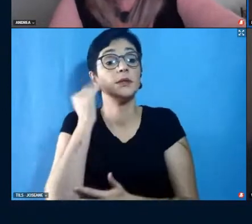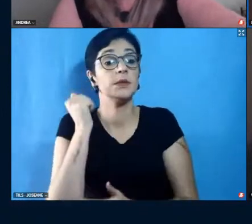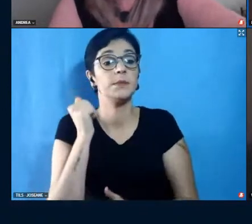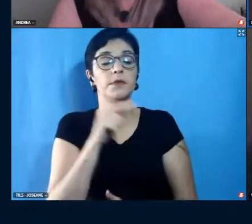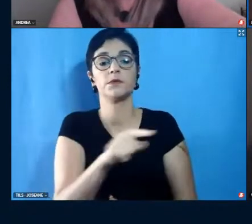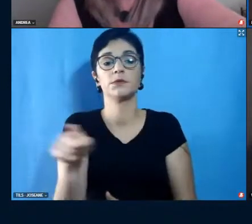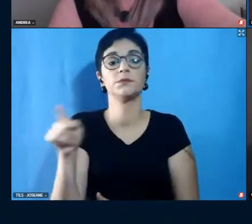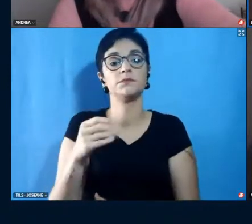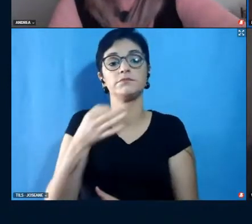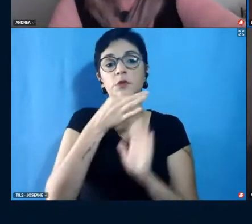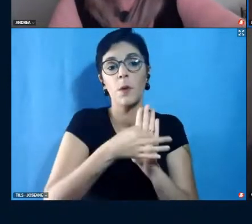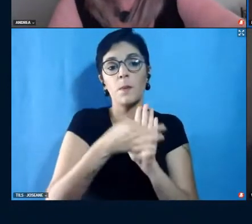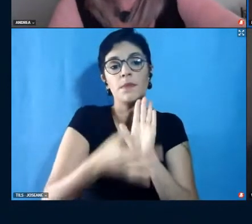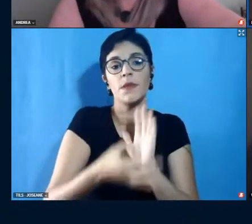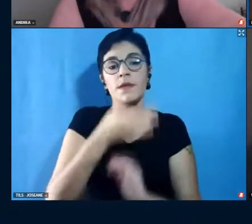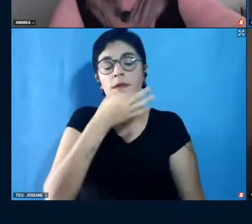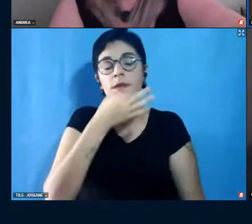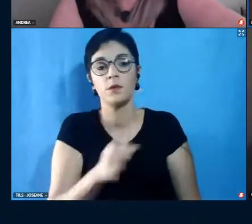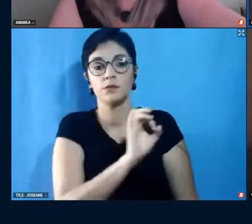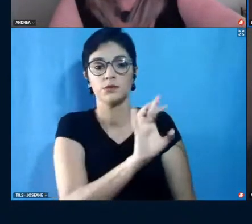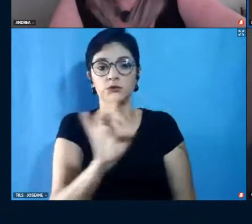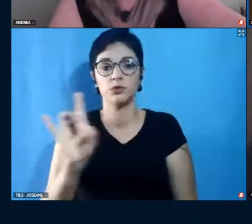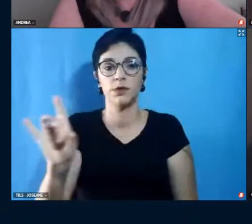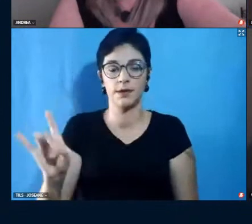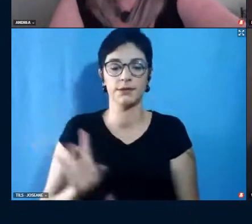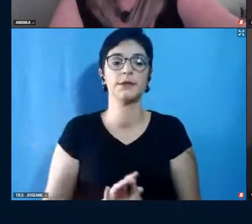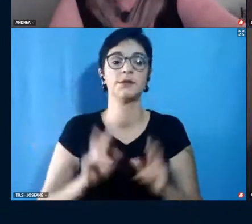de cada apresentador sobre essa questão especial.